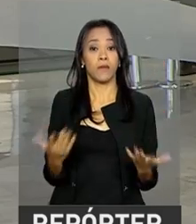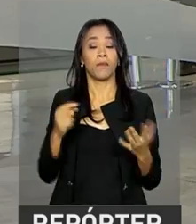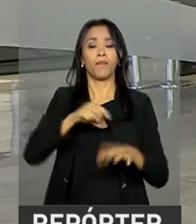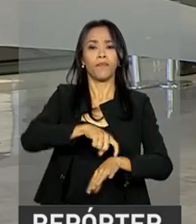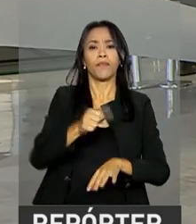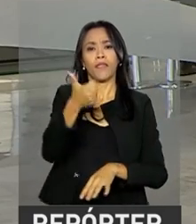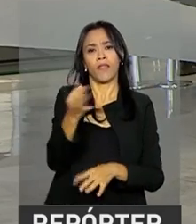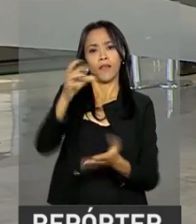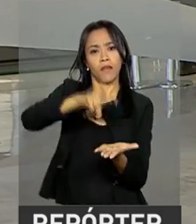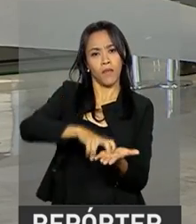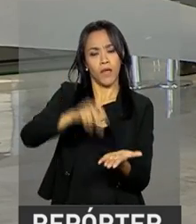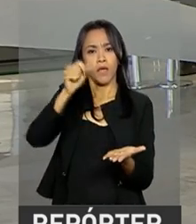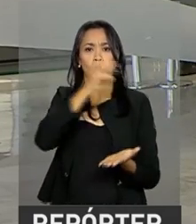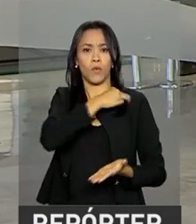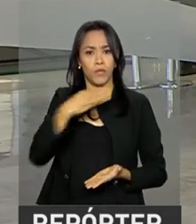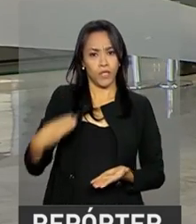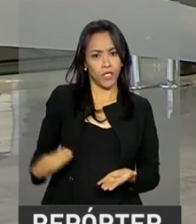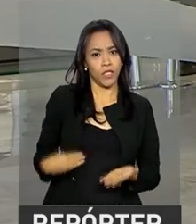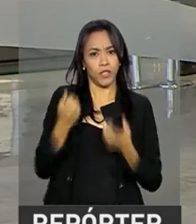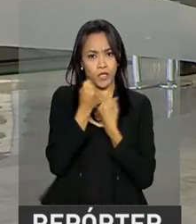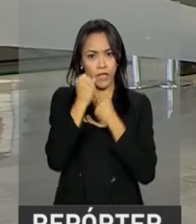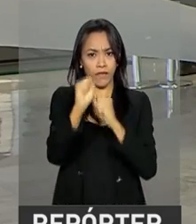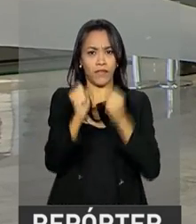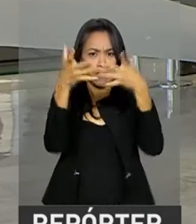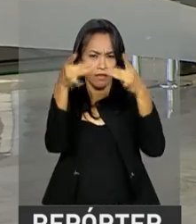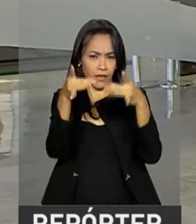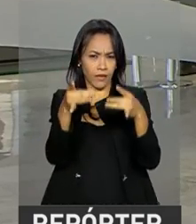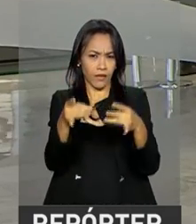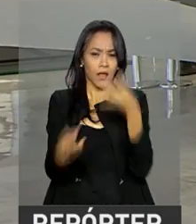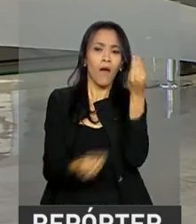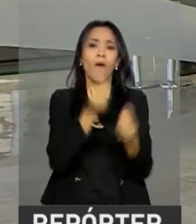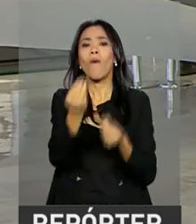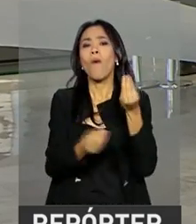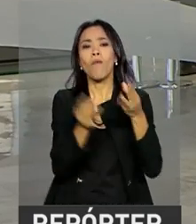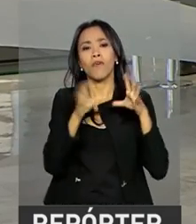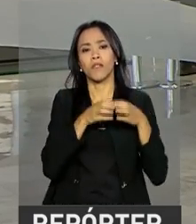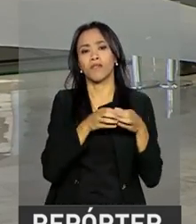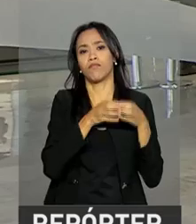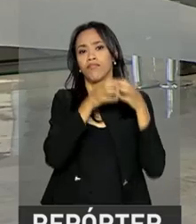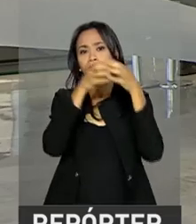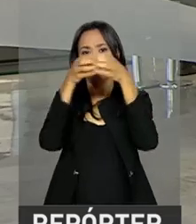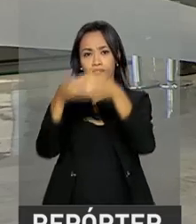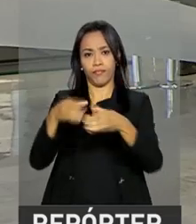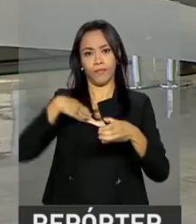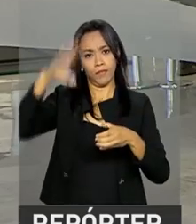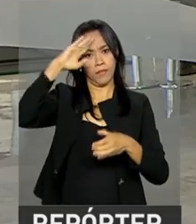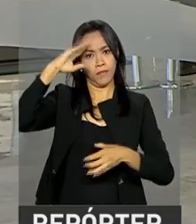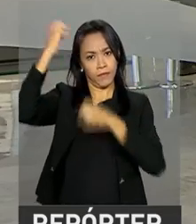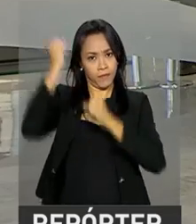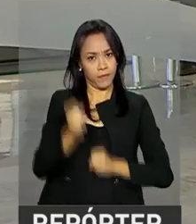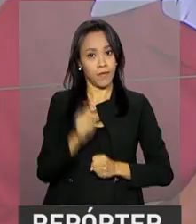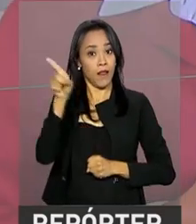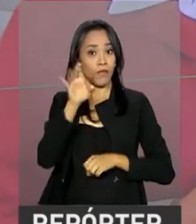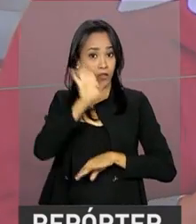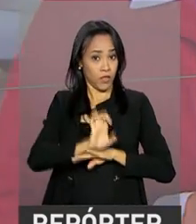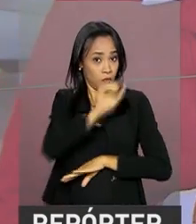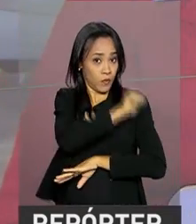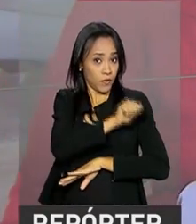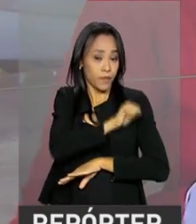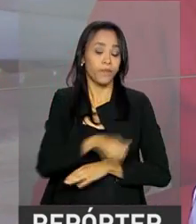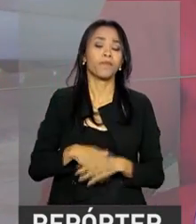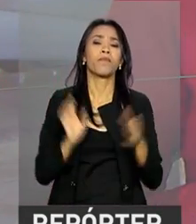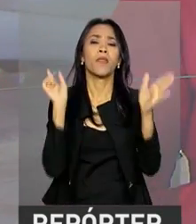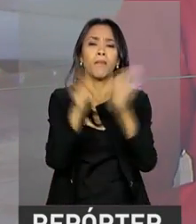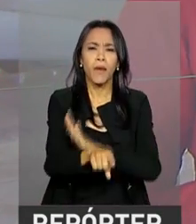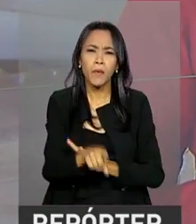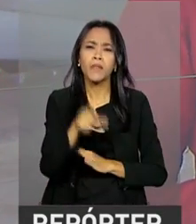Defesa, Raul Jungmann, vai detalhar de como vai ser o emprego das Forças Armadas na cidade. Renata. Mara, e hoje aí no